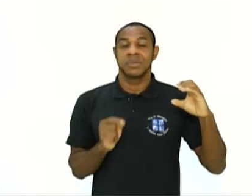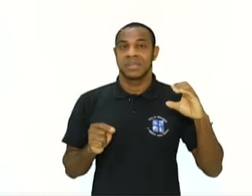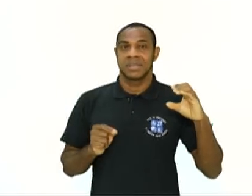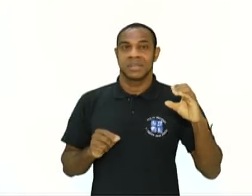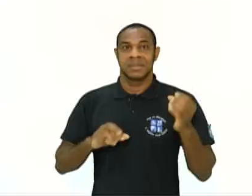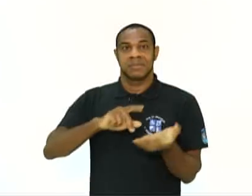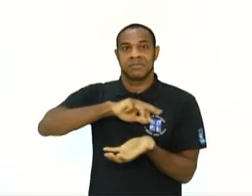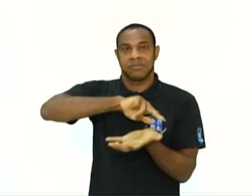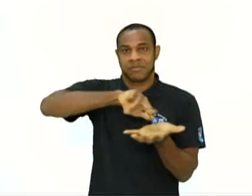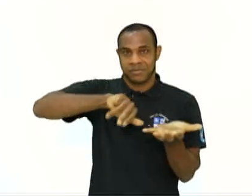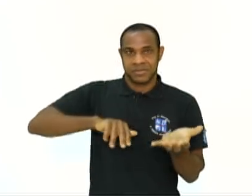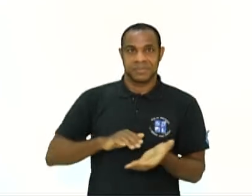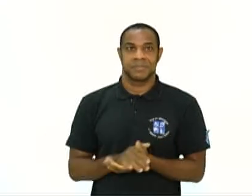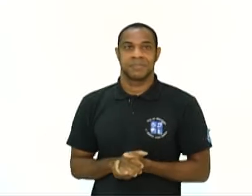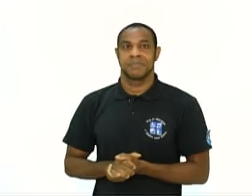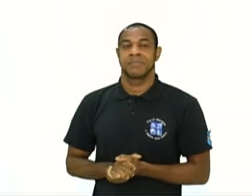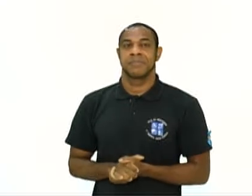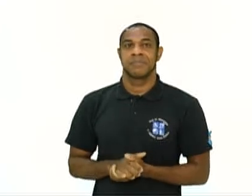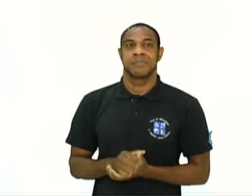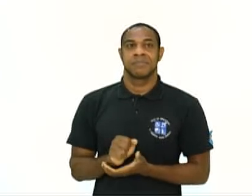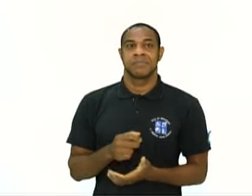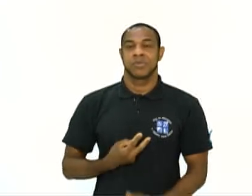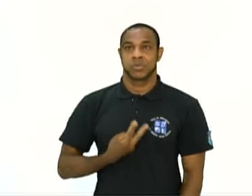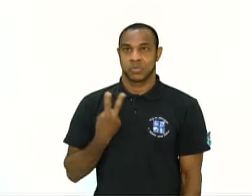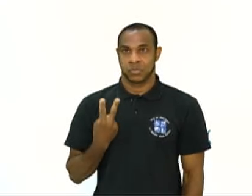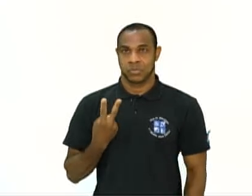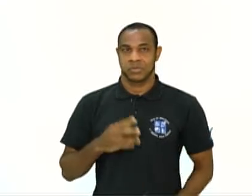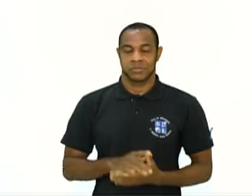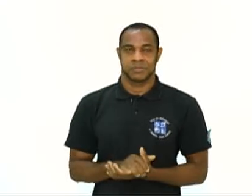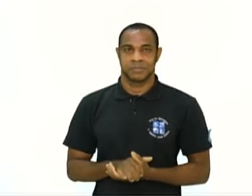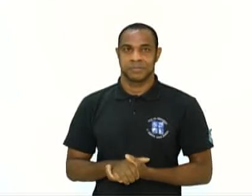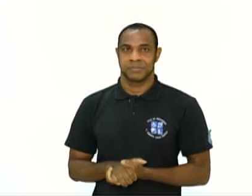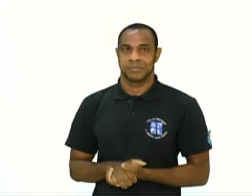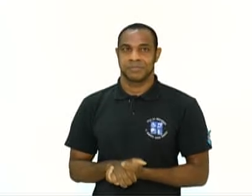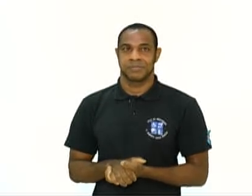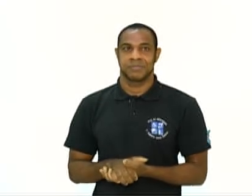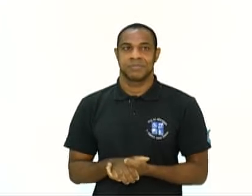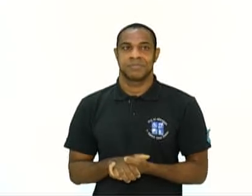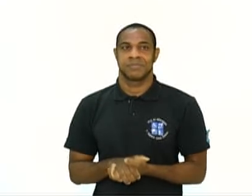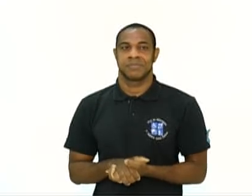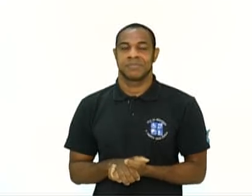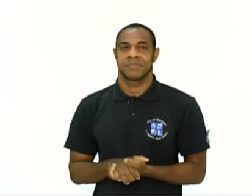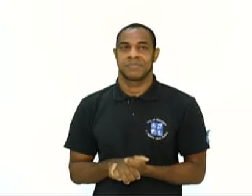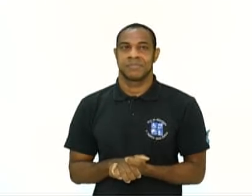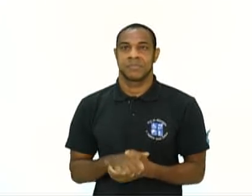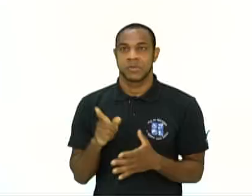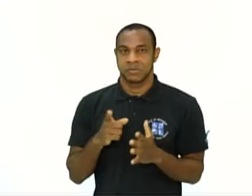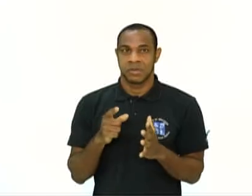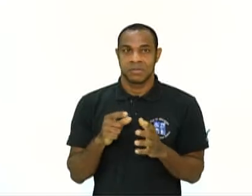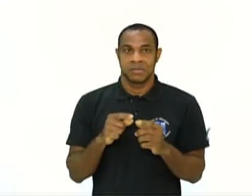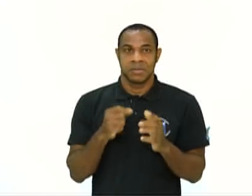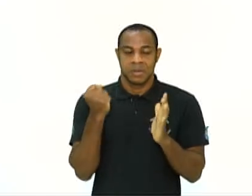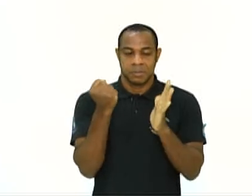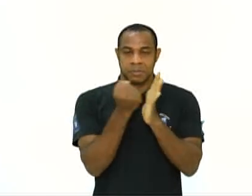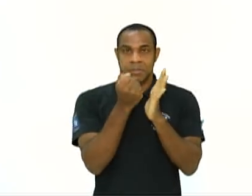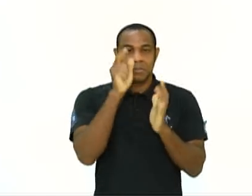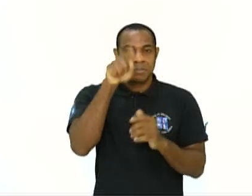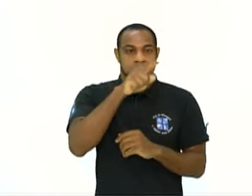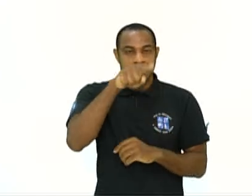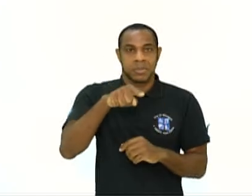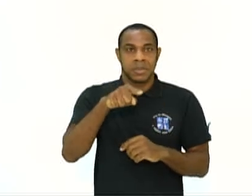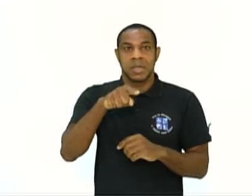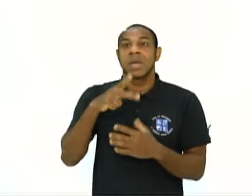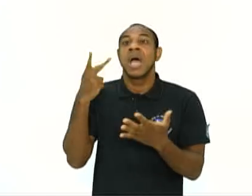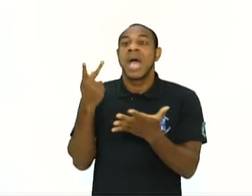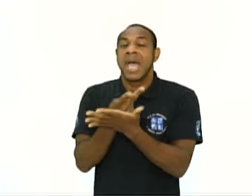ok? Number 2, choose the incorrect option. Você vai marcar a opção incorreta sobre